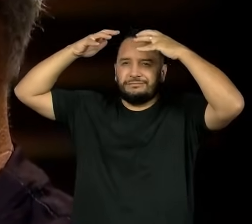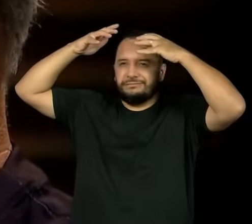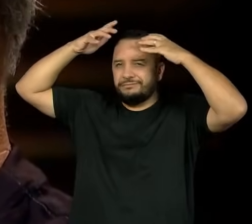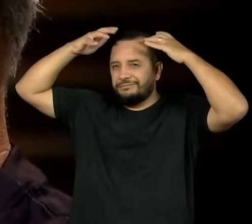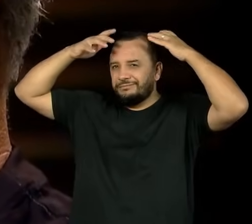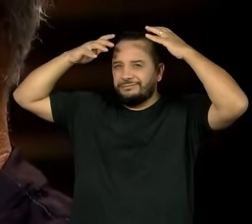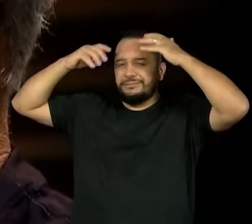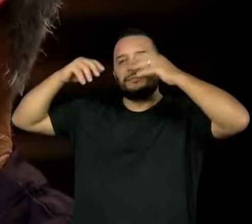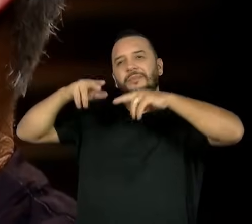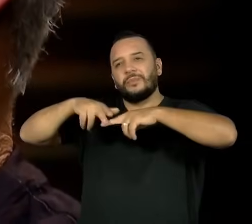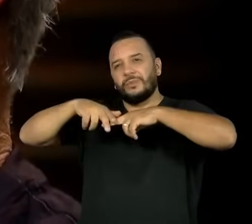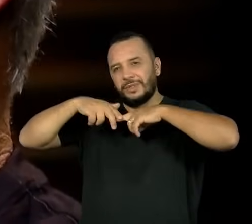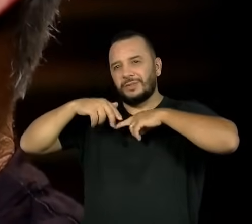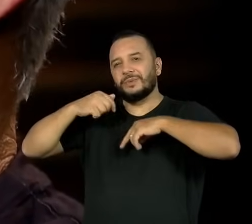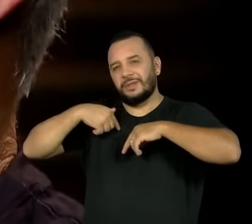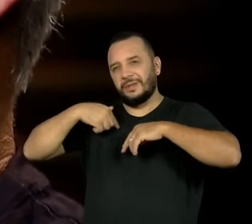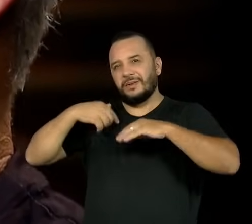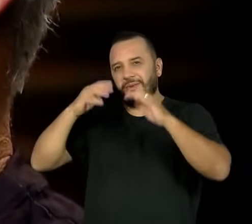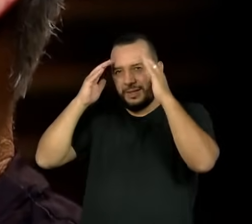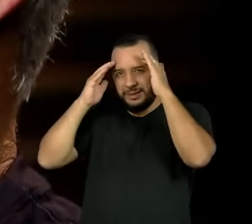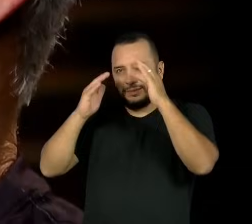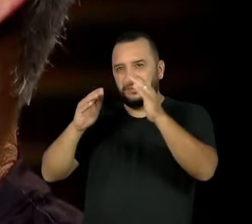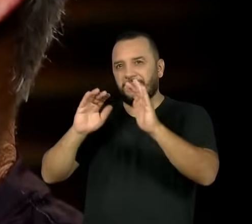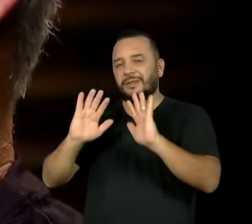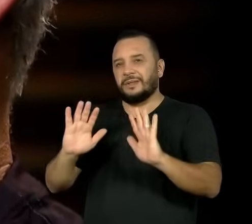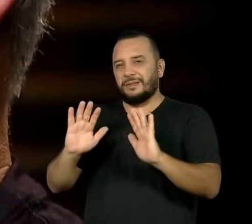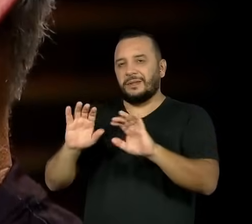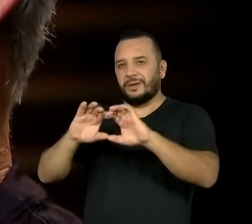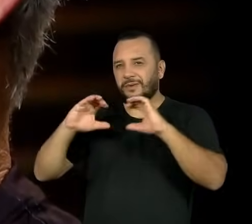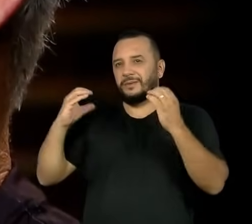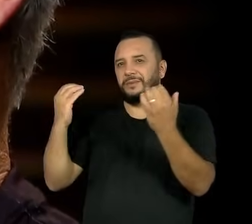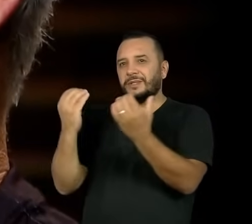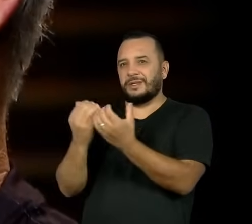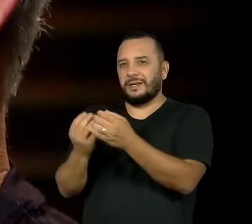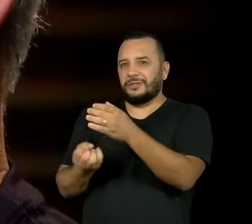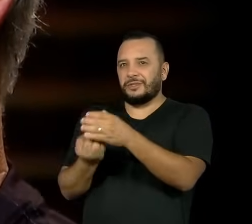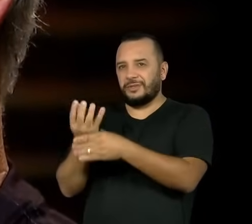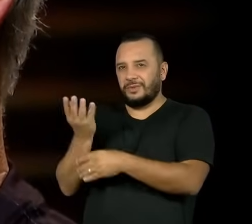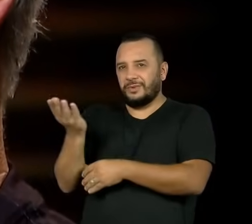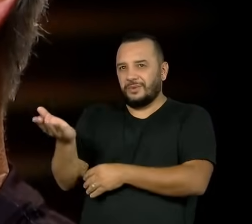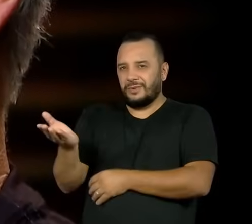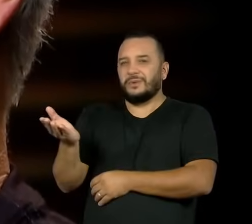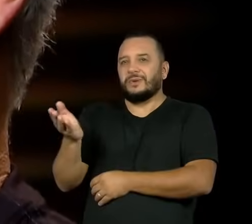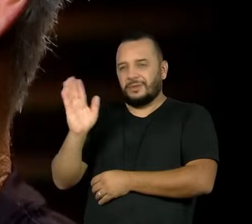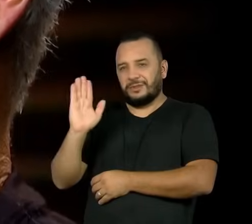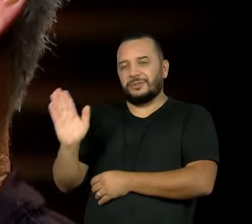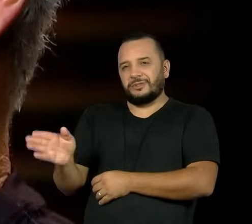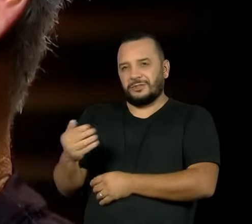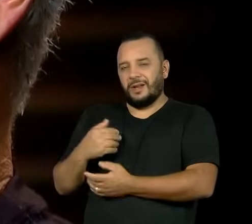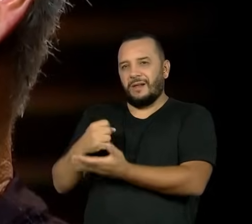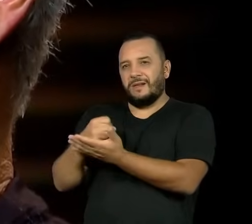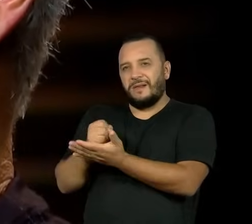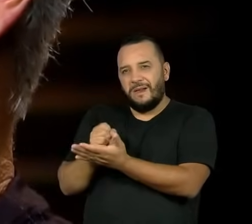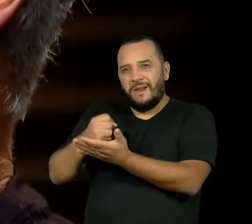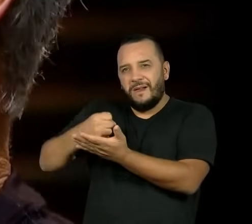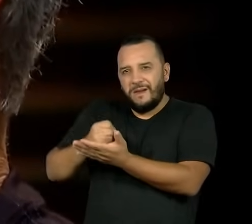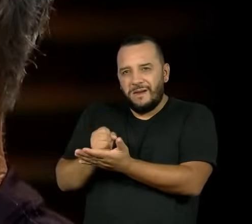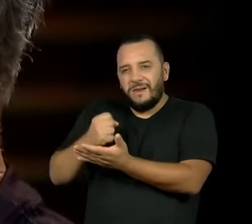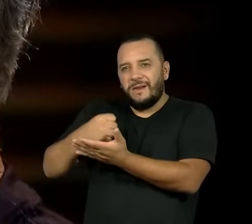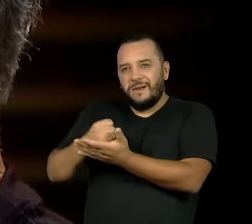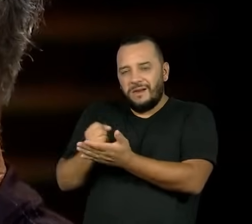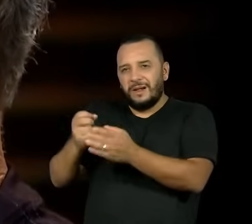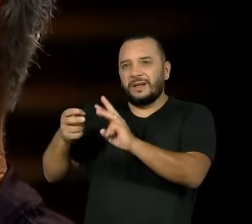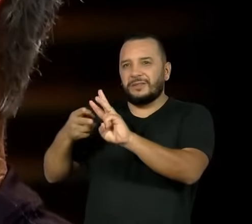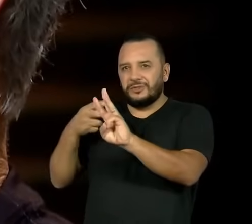profundo respeito às comunidades que inventaram essa tecnologia, pelo